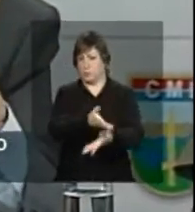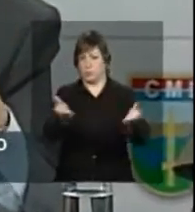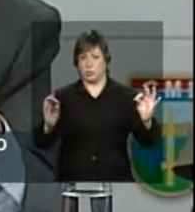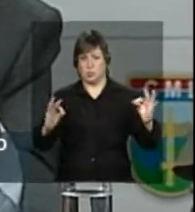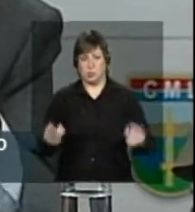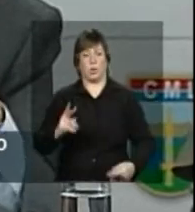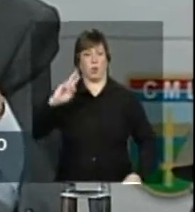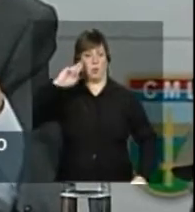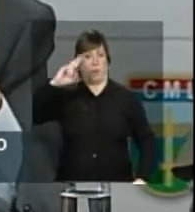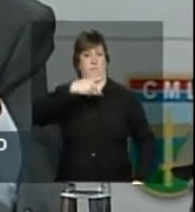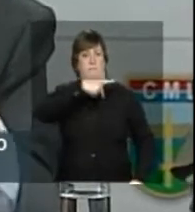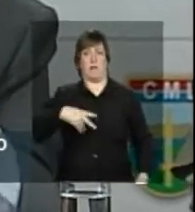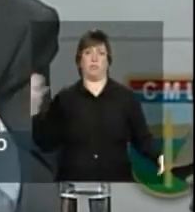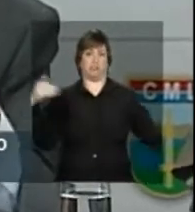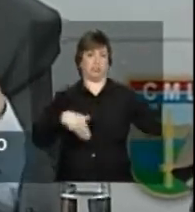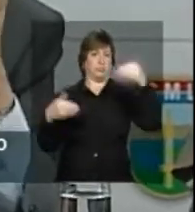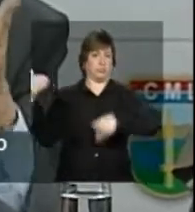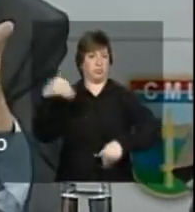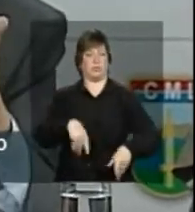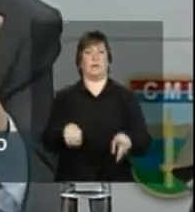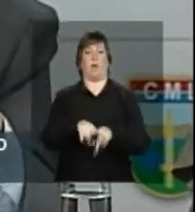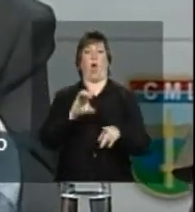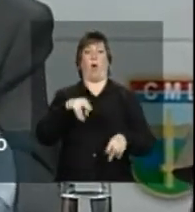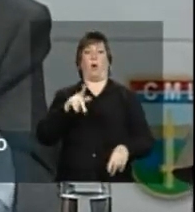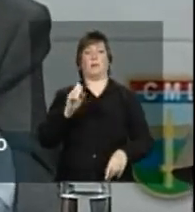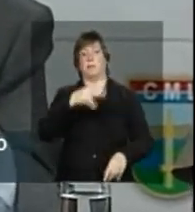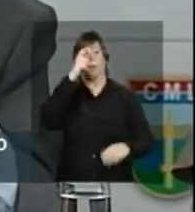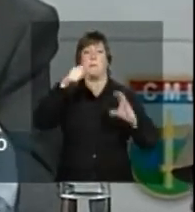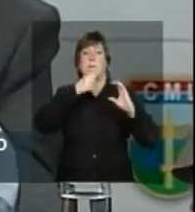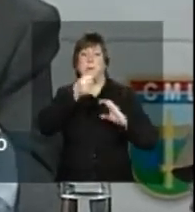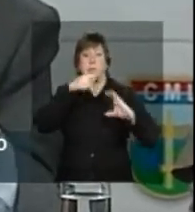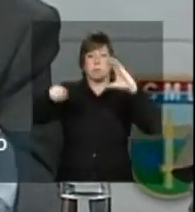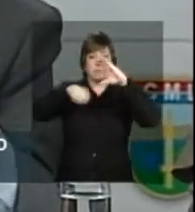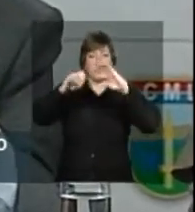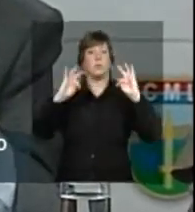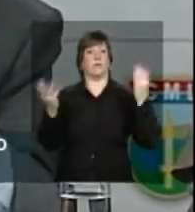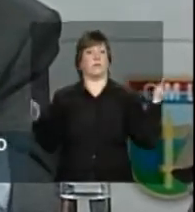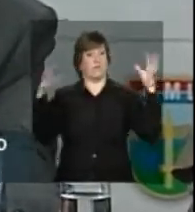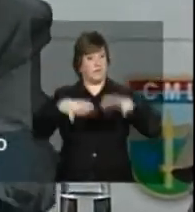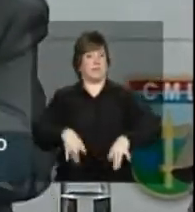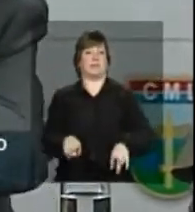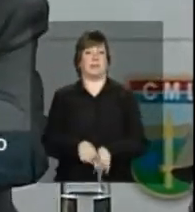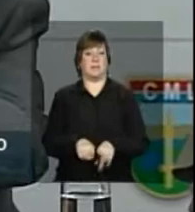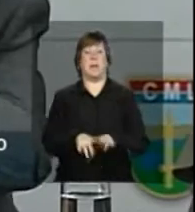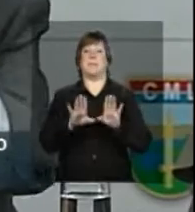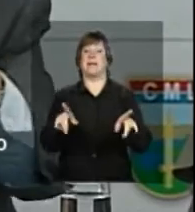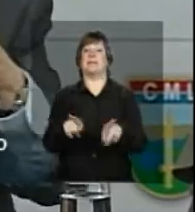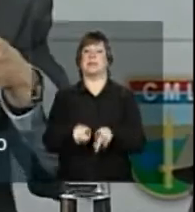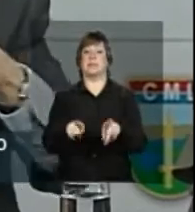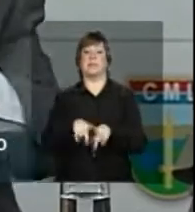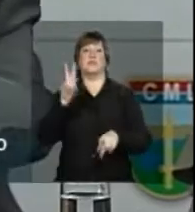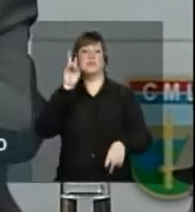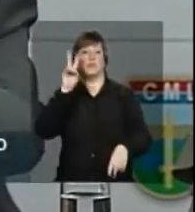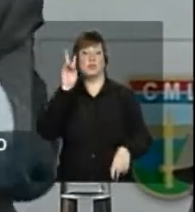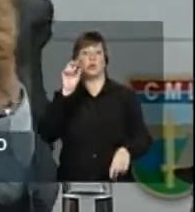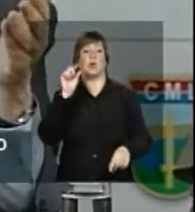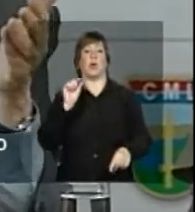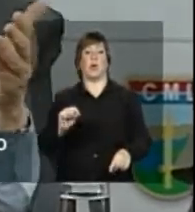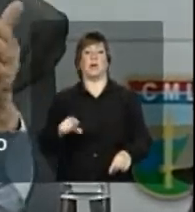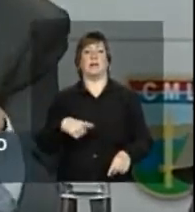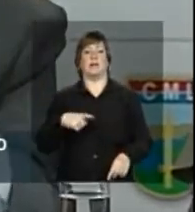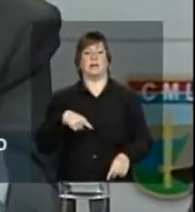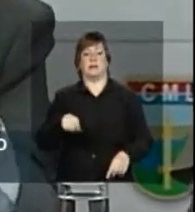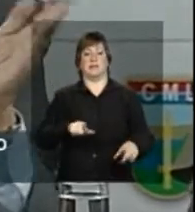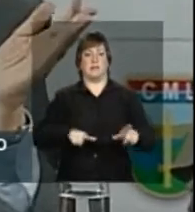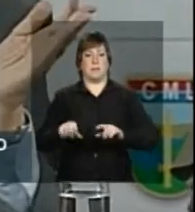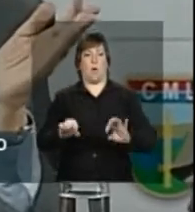governo, das delegações, das ONGs, dos jornalistas que estarão aqui, mas também com relação ao transcurso da própria